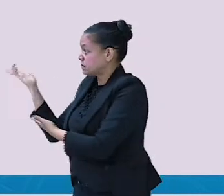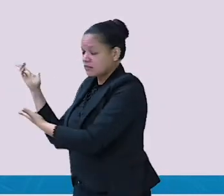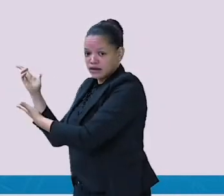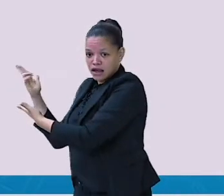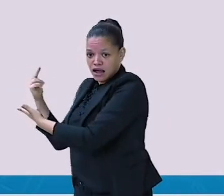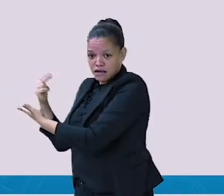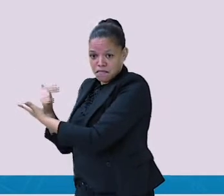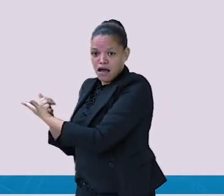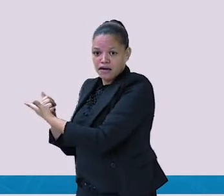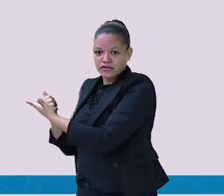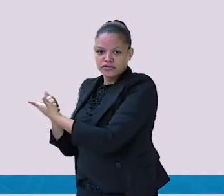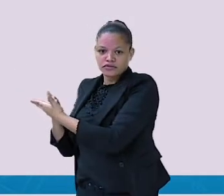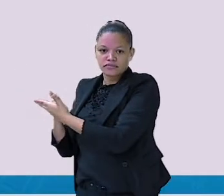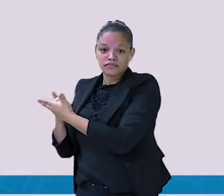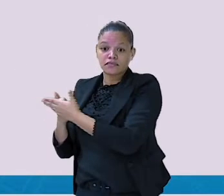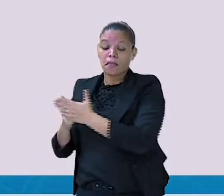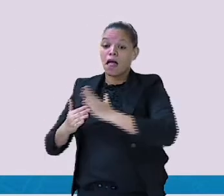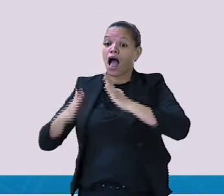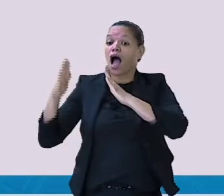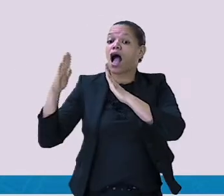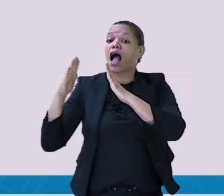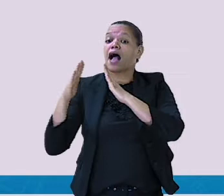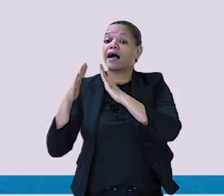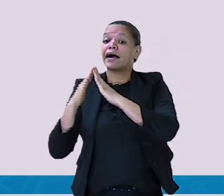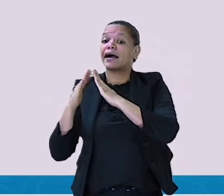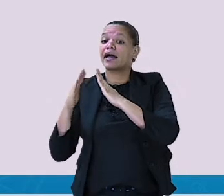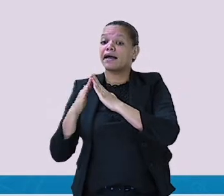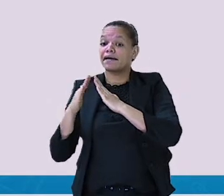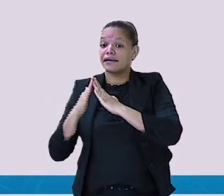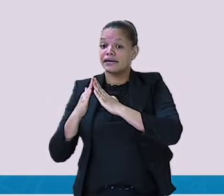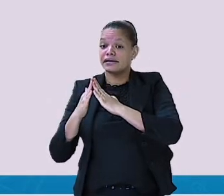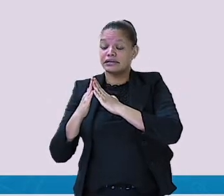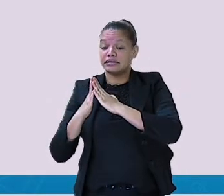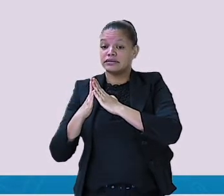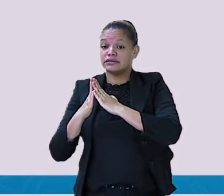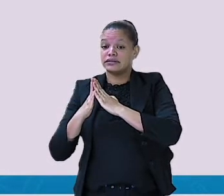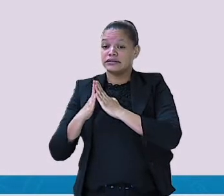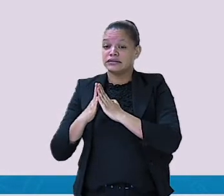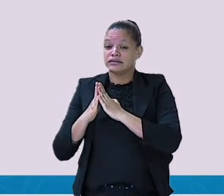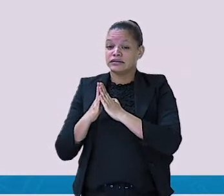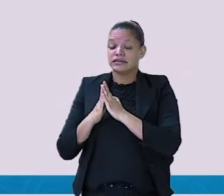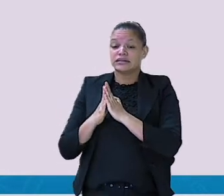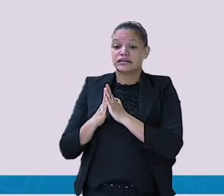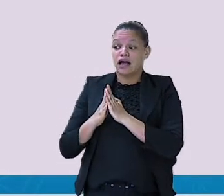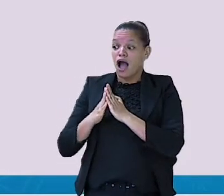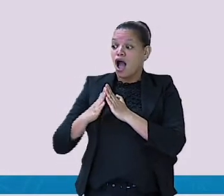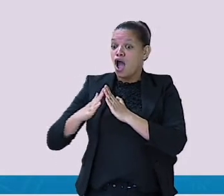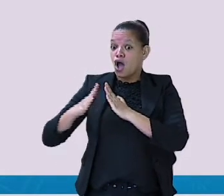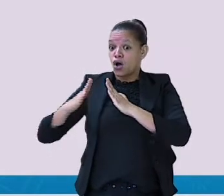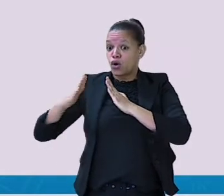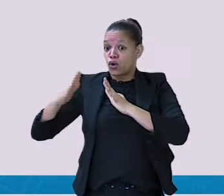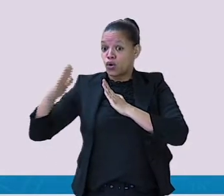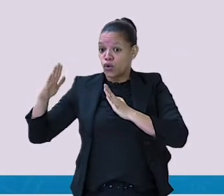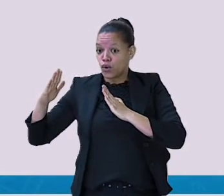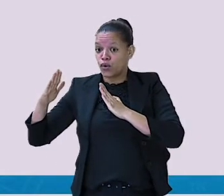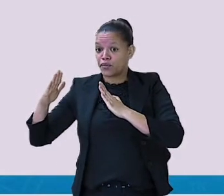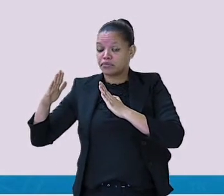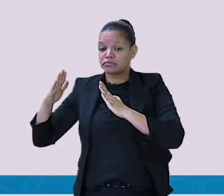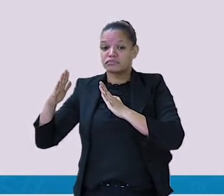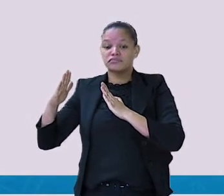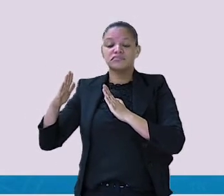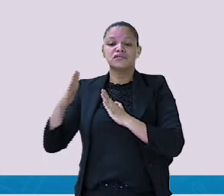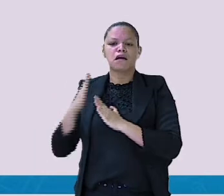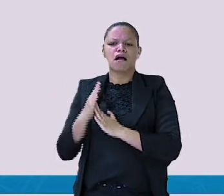ficava aqui? Eram os detentores, né? Os donos da terra, né? Então eles ficavam ali na casa grande. Observe que era uma casa